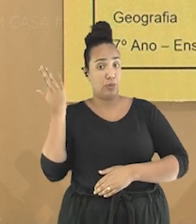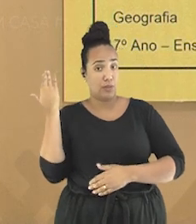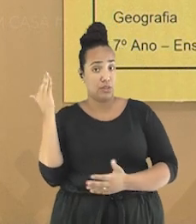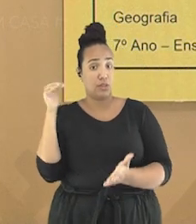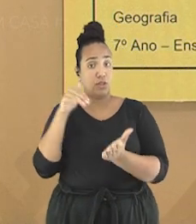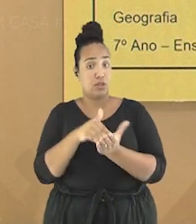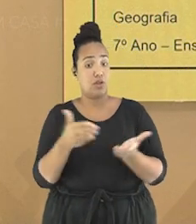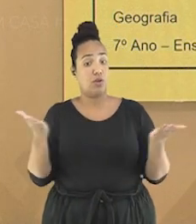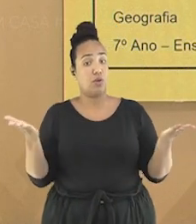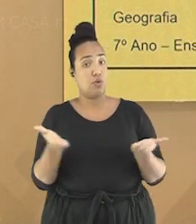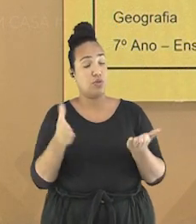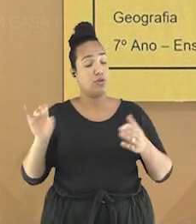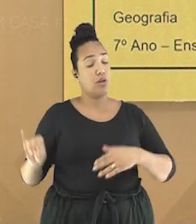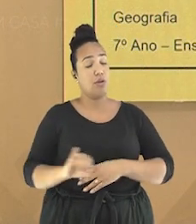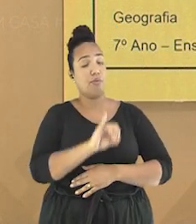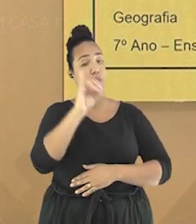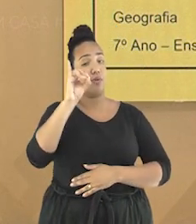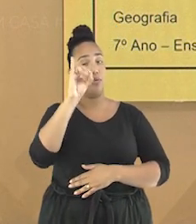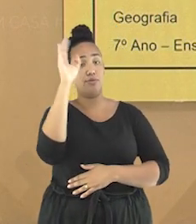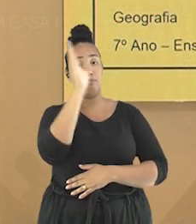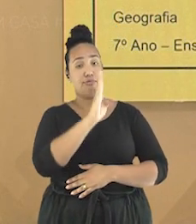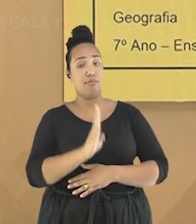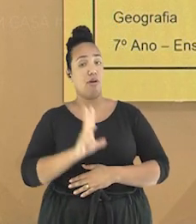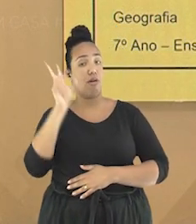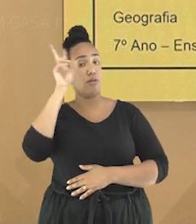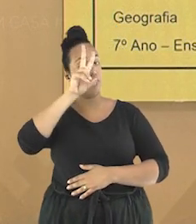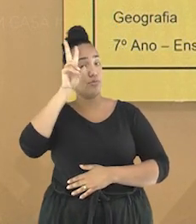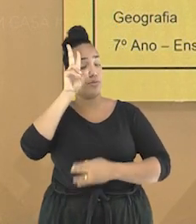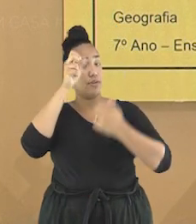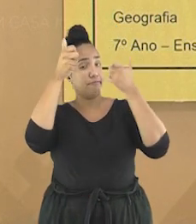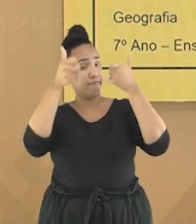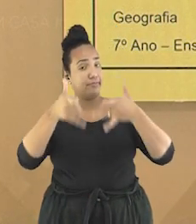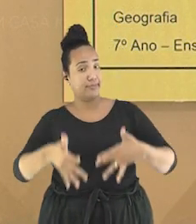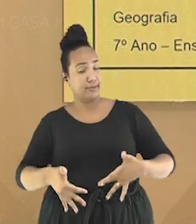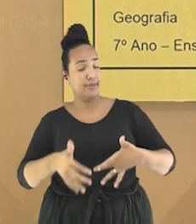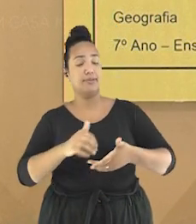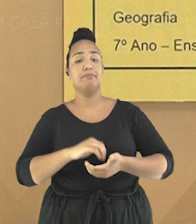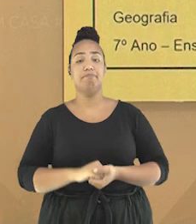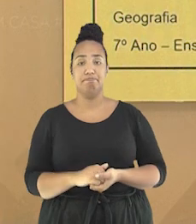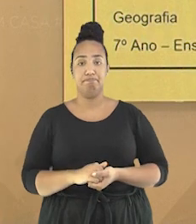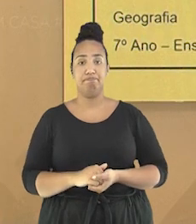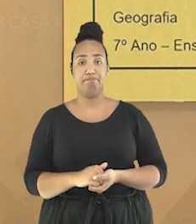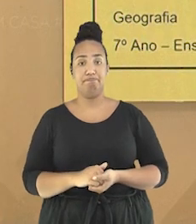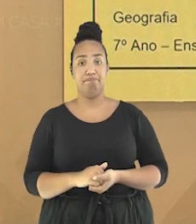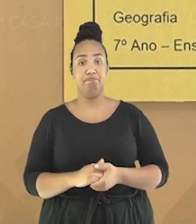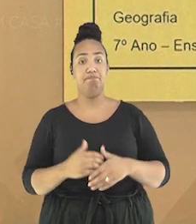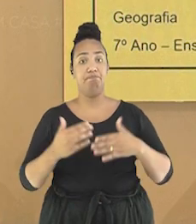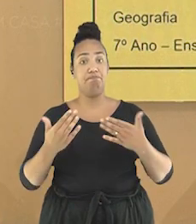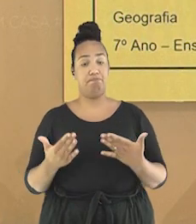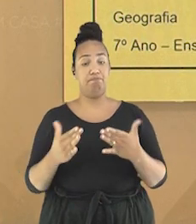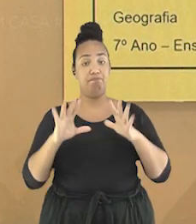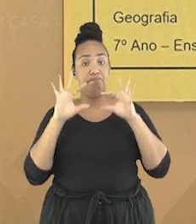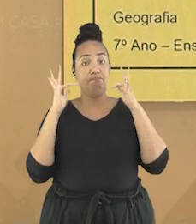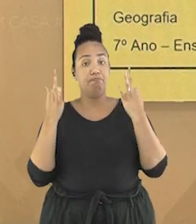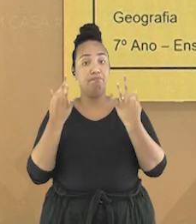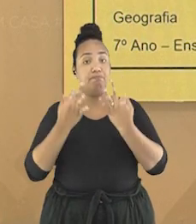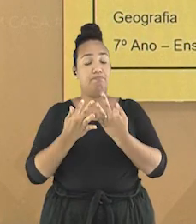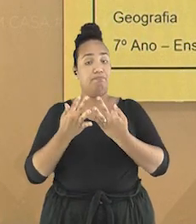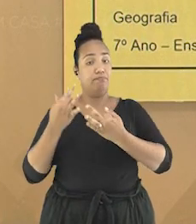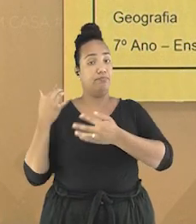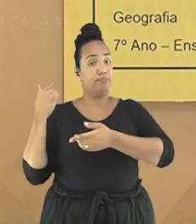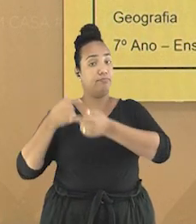muito importantes para contar a história do nosso país. Os seus ancestrais foram os primeiros povos do